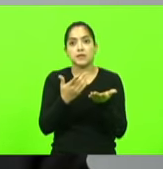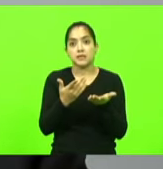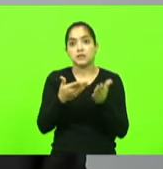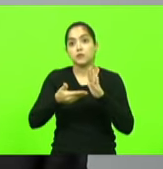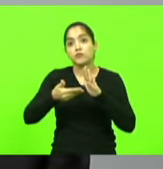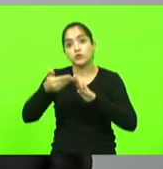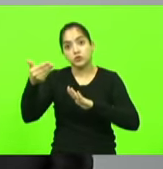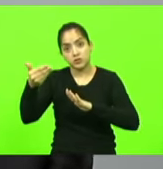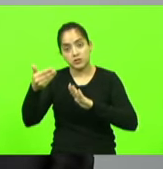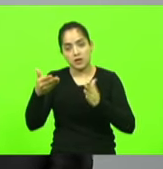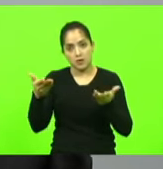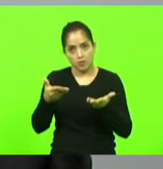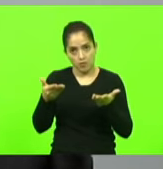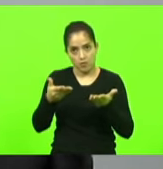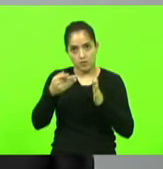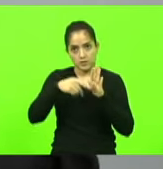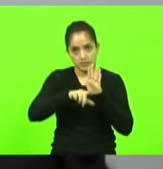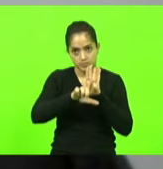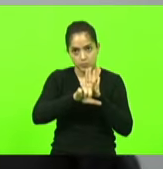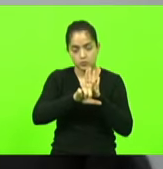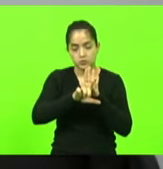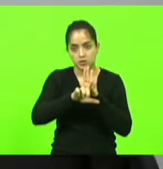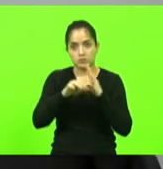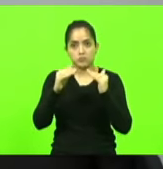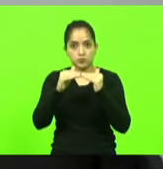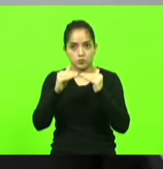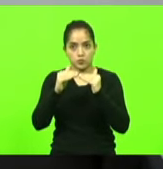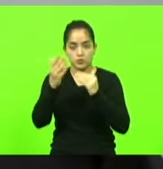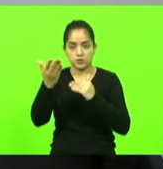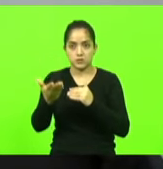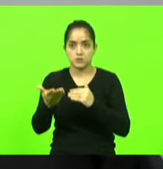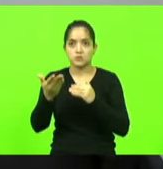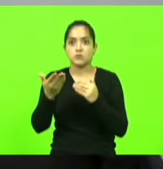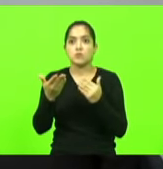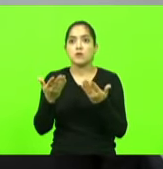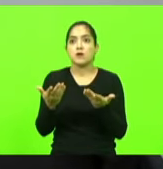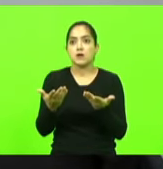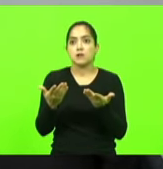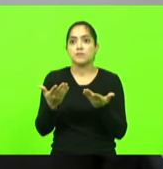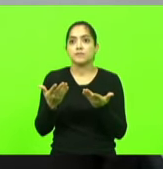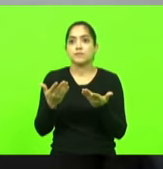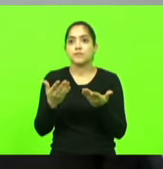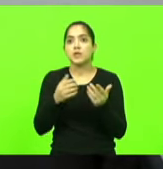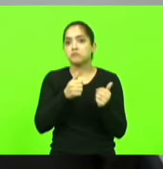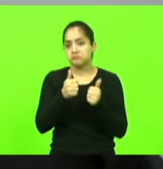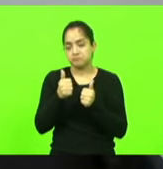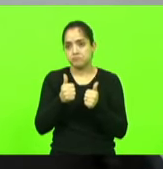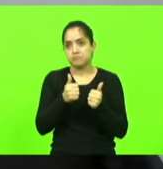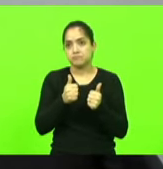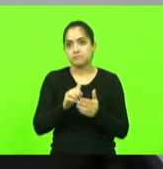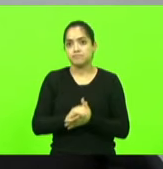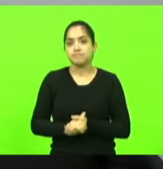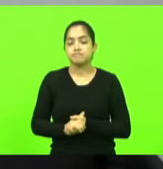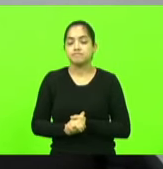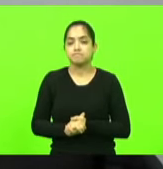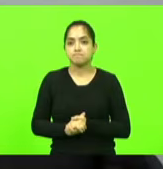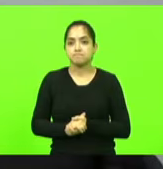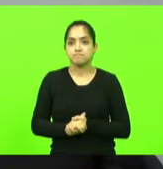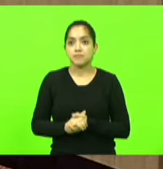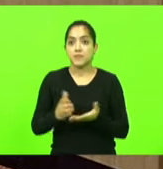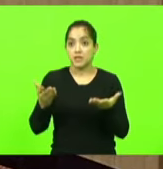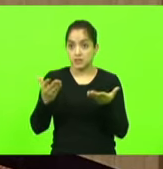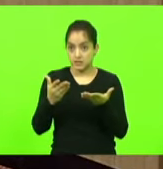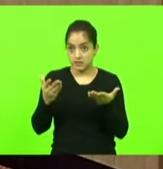de pauta, presidente, com a vossa vênia aí, e para a gente poder ficar mais tranquilo também. Obrigado. Essa matéria